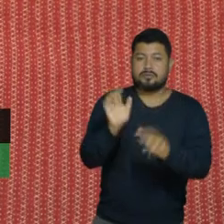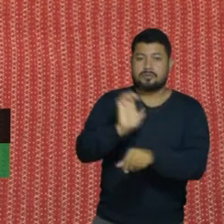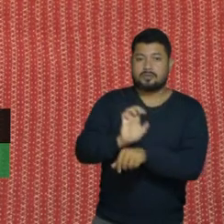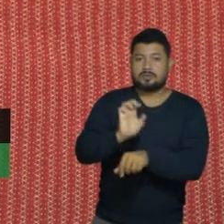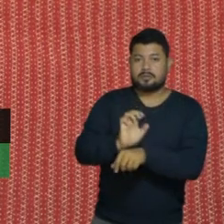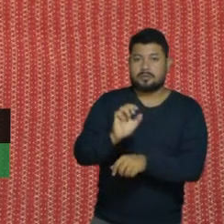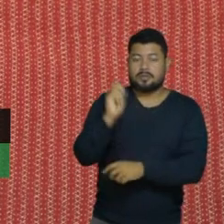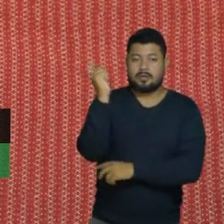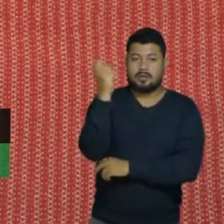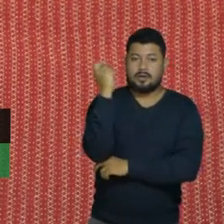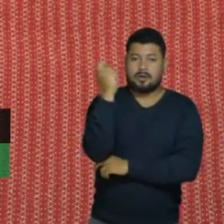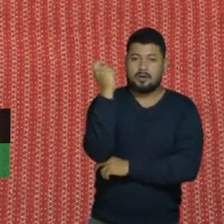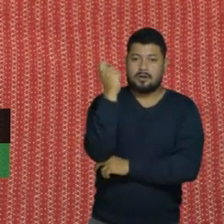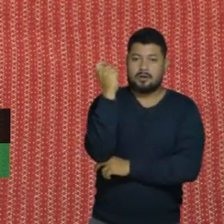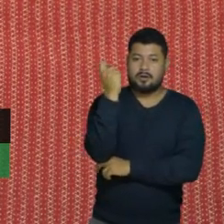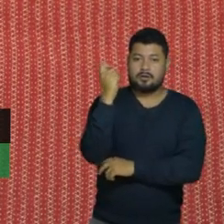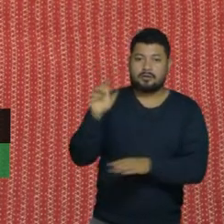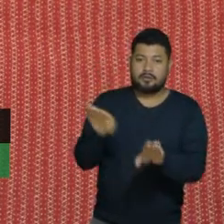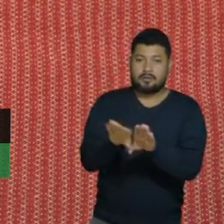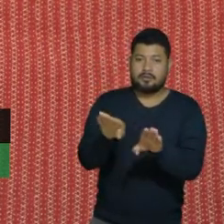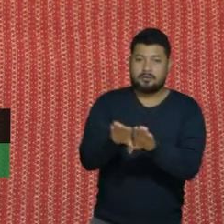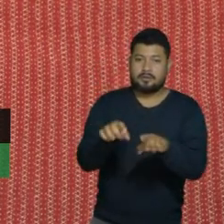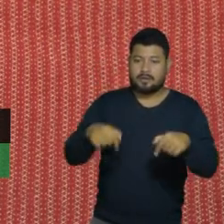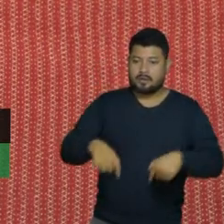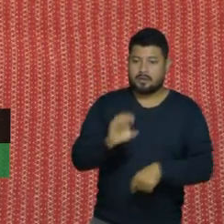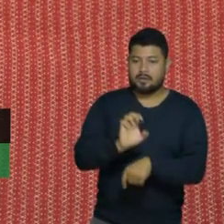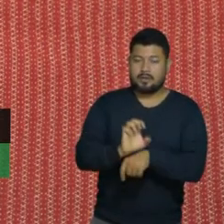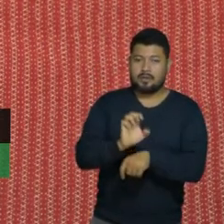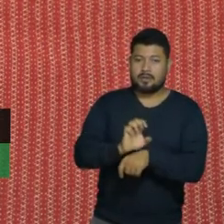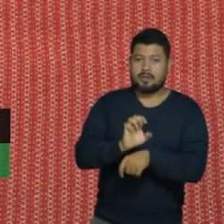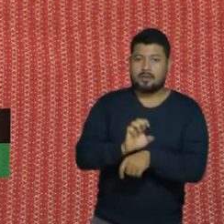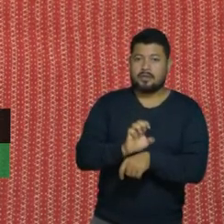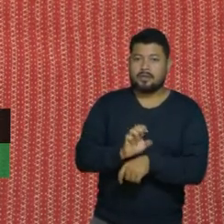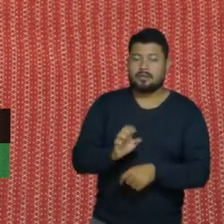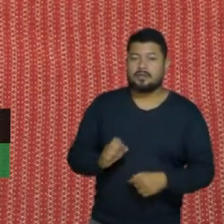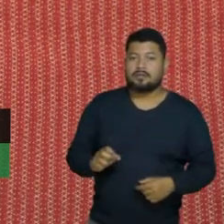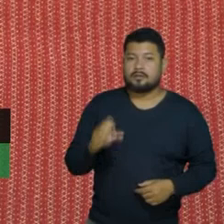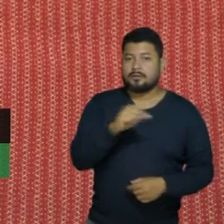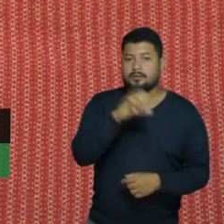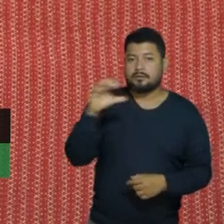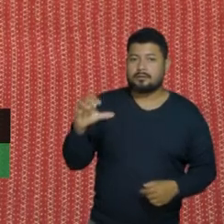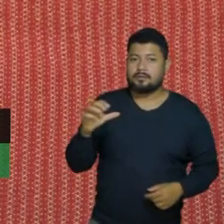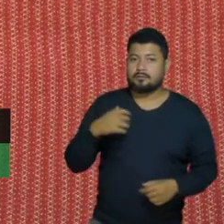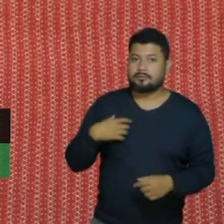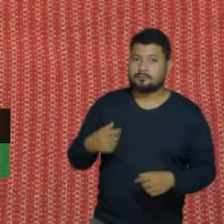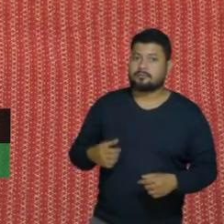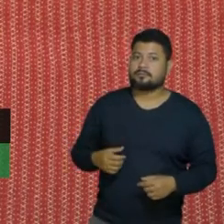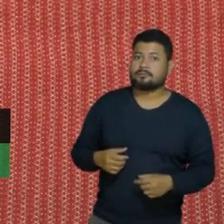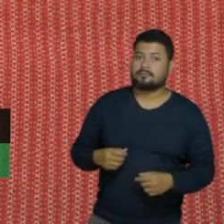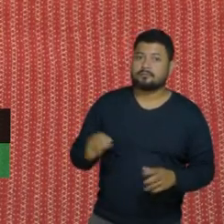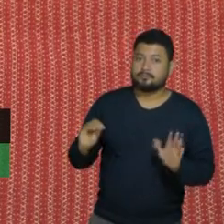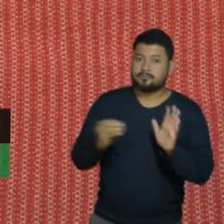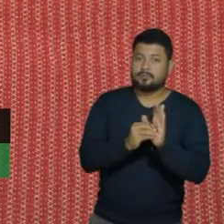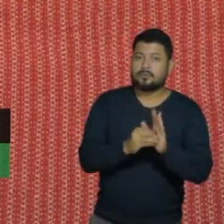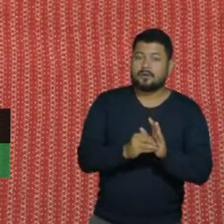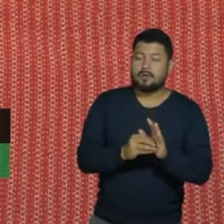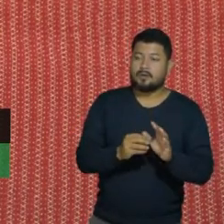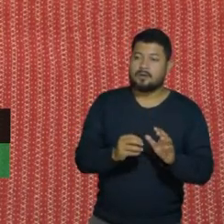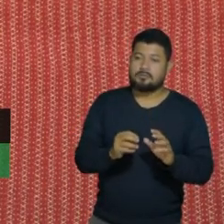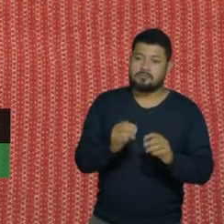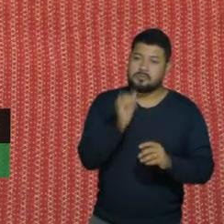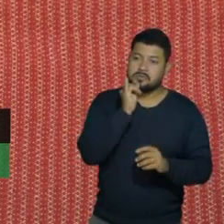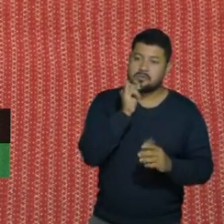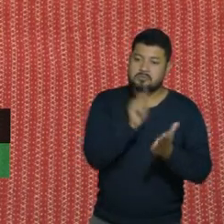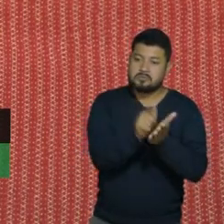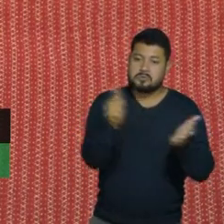como o estado de Santa Catarina, e o senhor deveria de colocar isso em matéria de jornal, porque eu